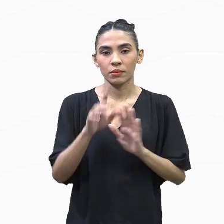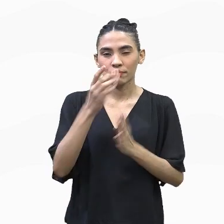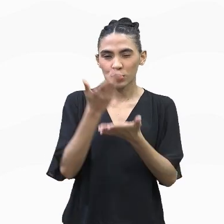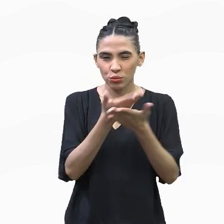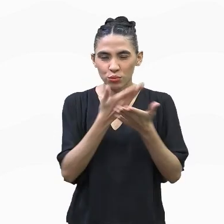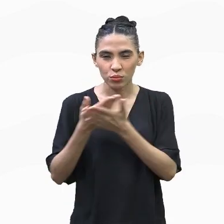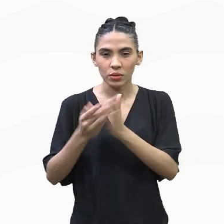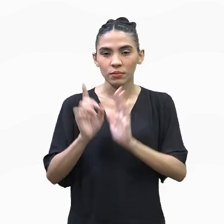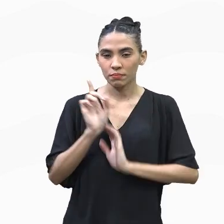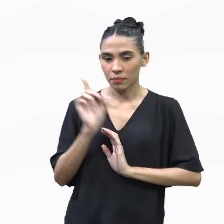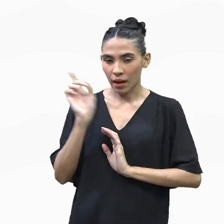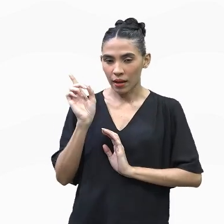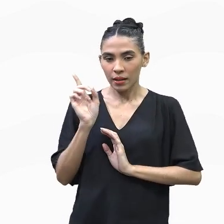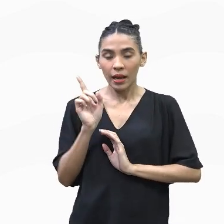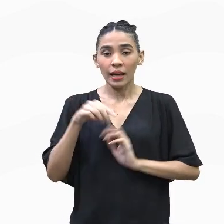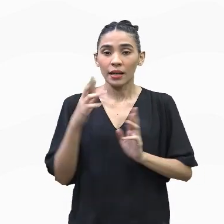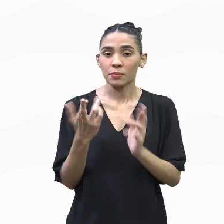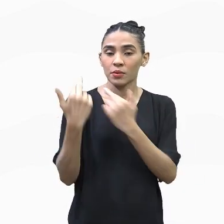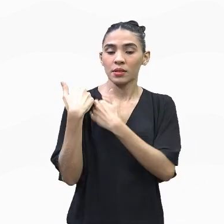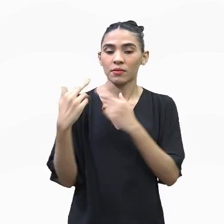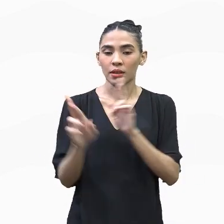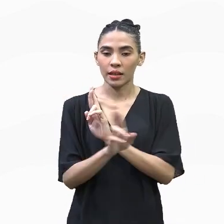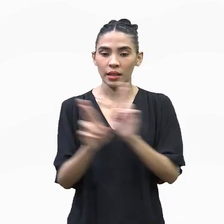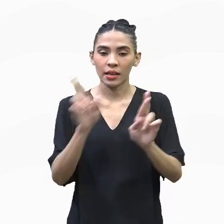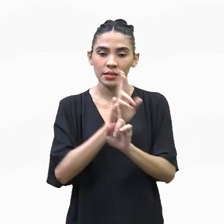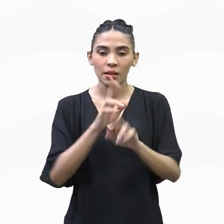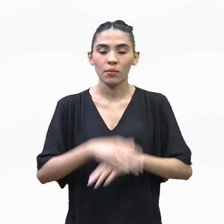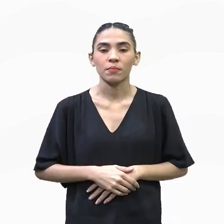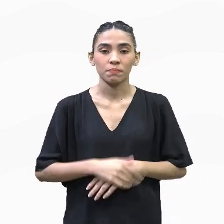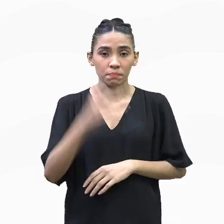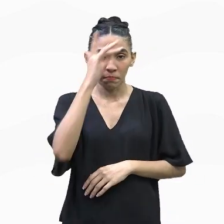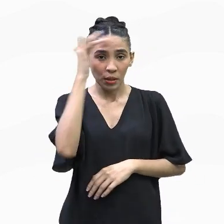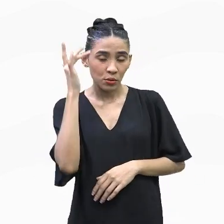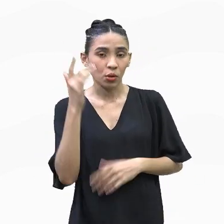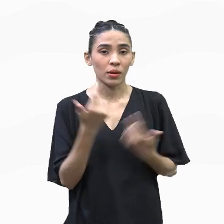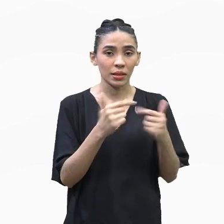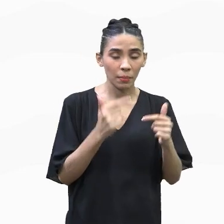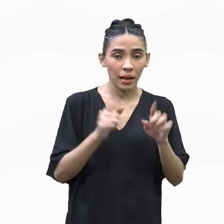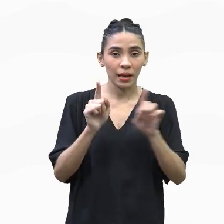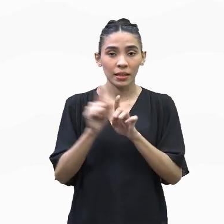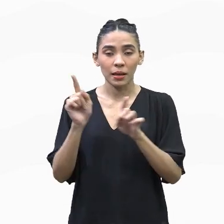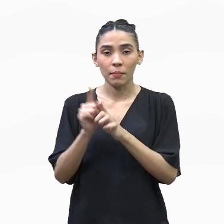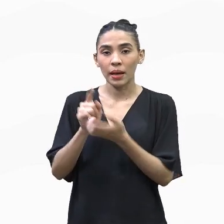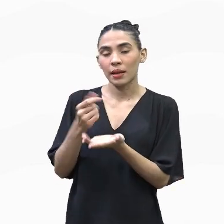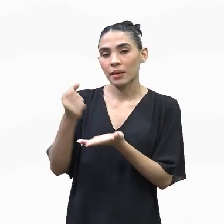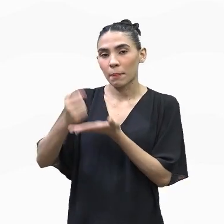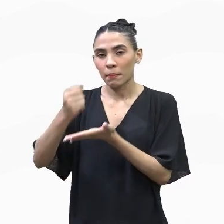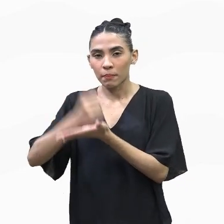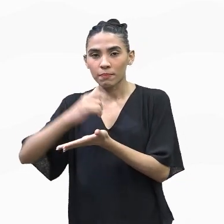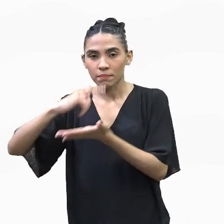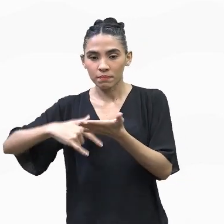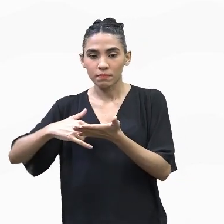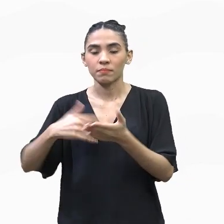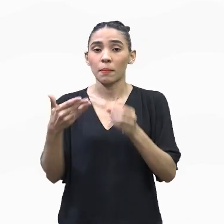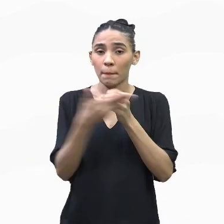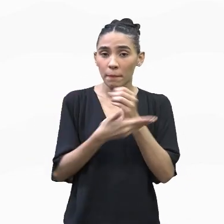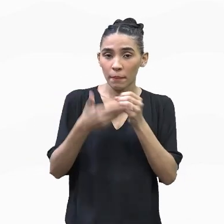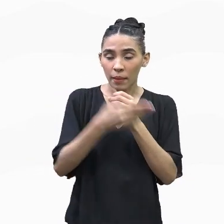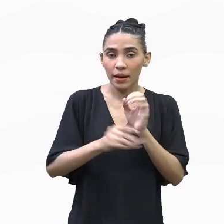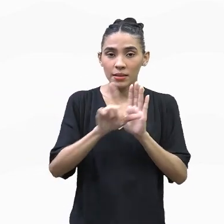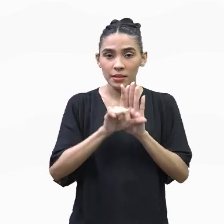é responsável pela relação entre empregador e empregados, baseando-se na legislação